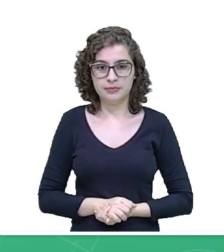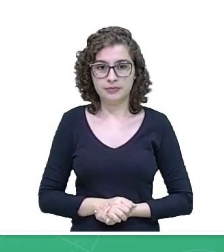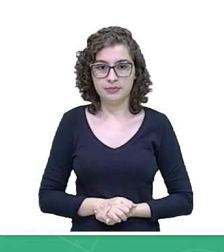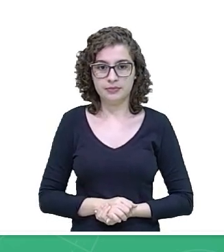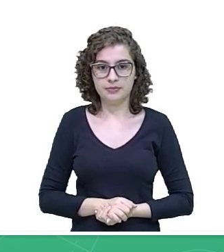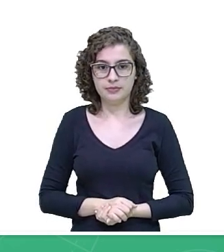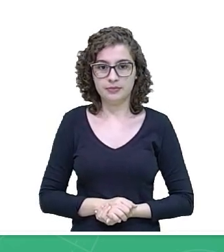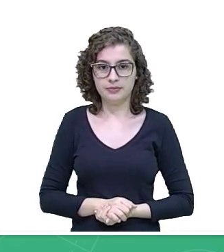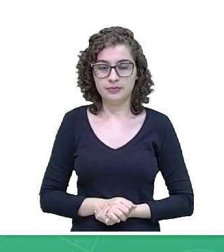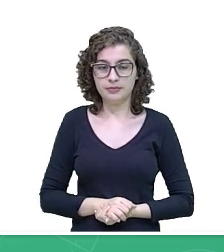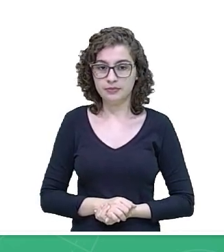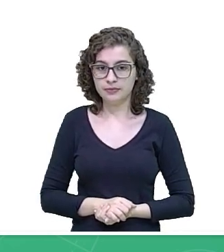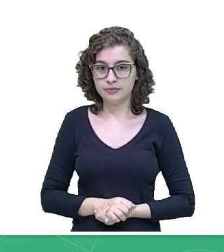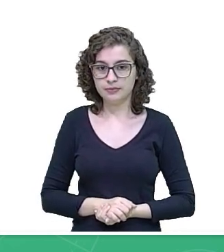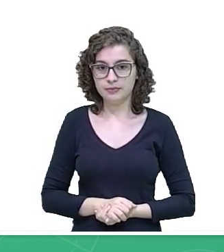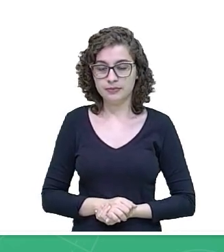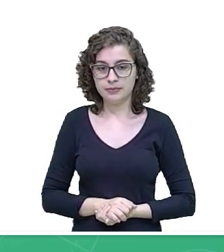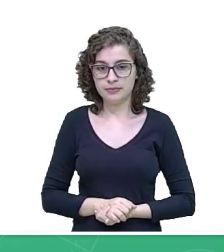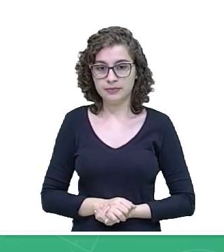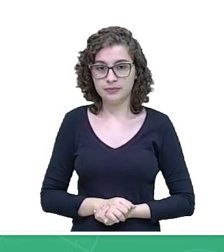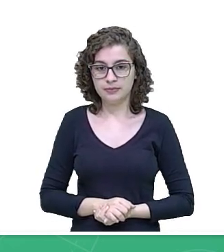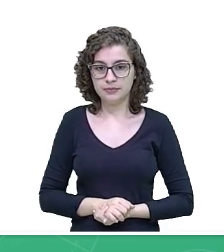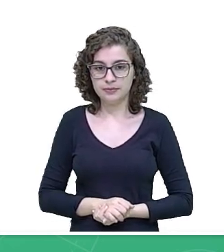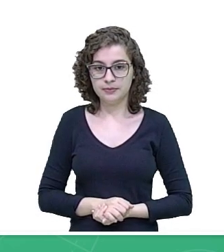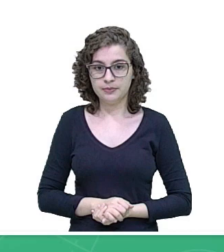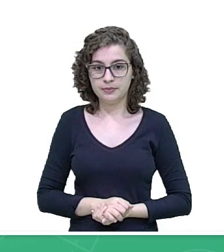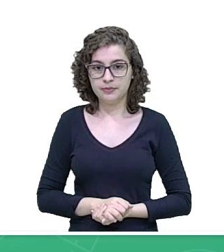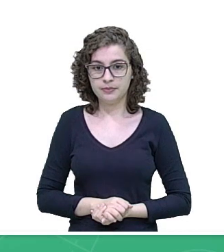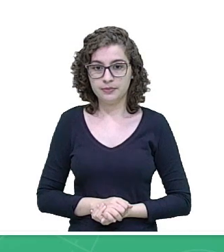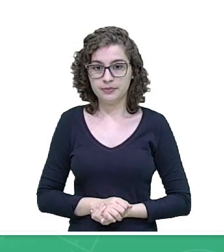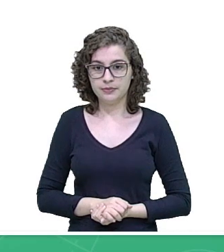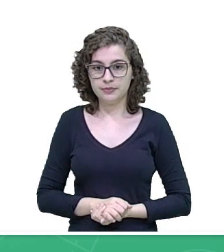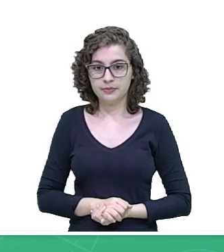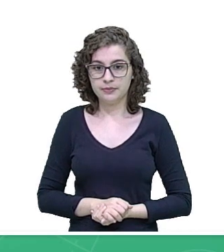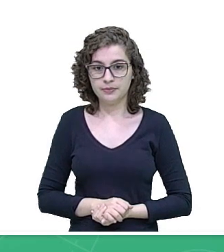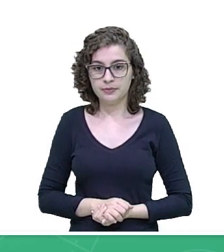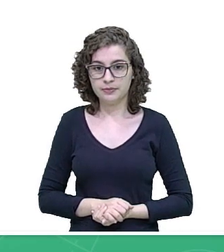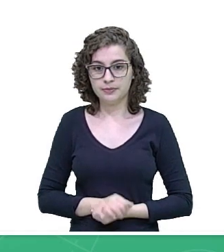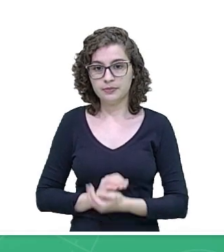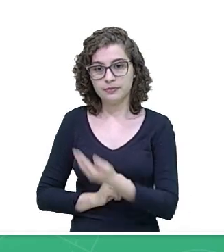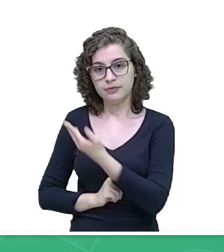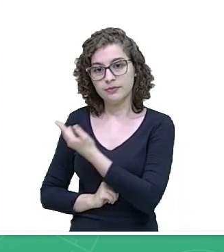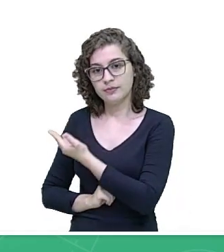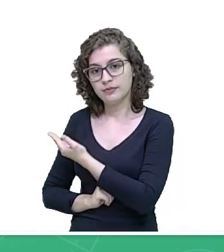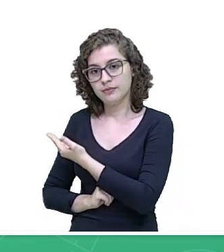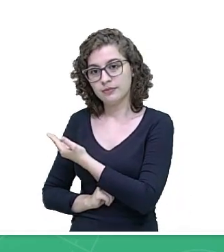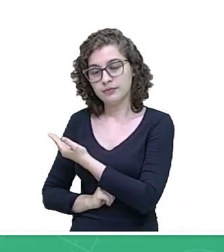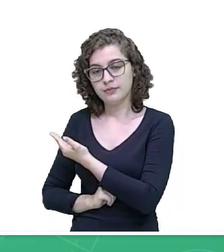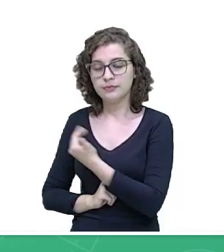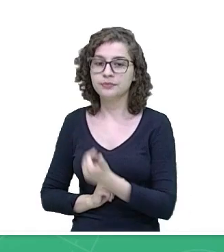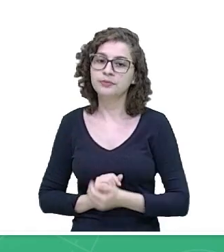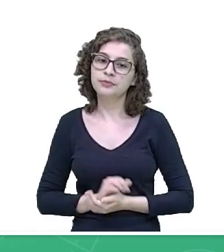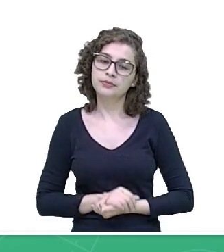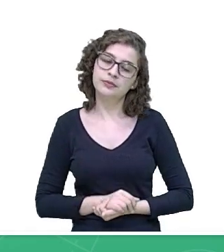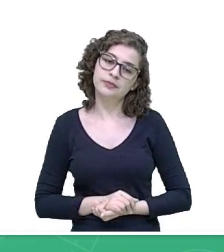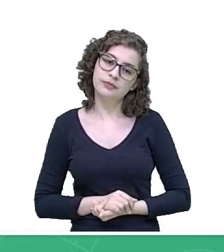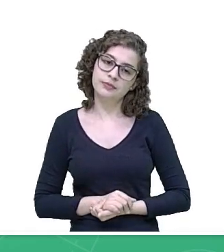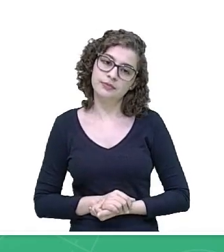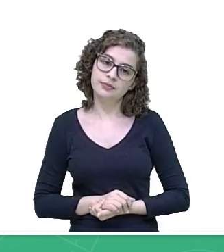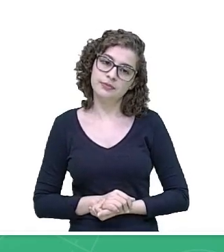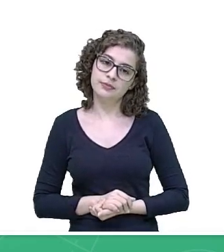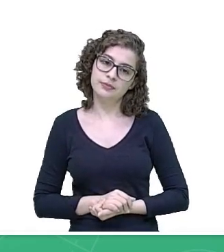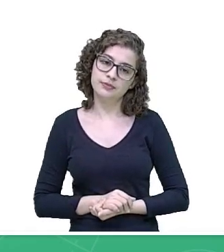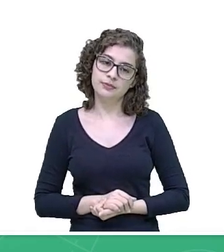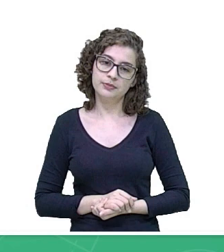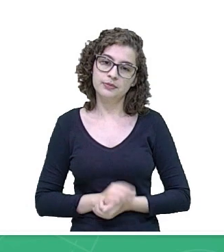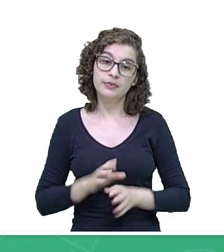quadro, para a gente ver o seguinte. Observem, ele quer saber qual é a posição desse elemento aqui, ok? Então,